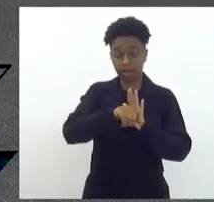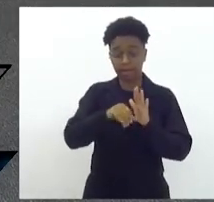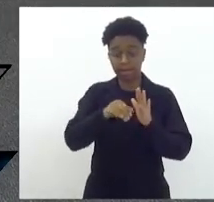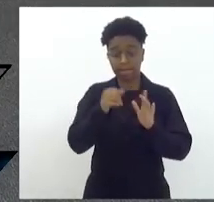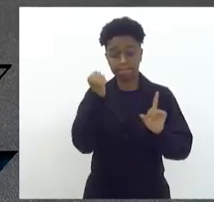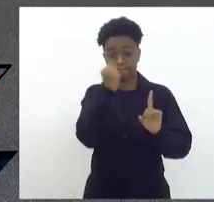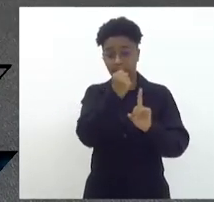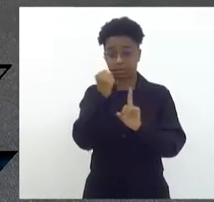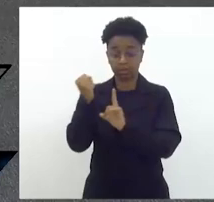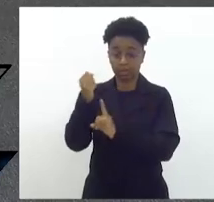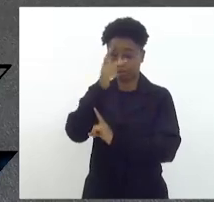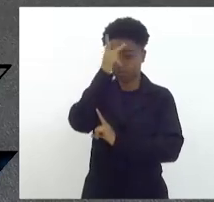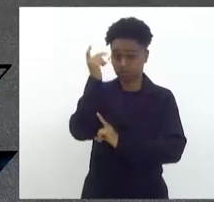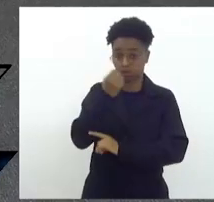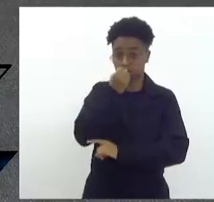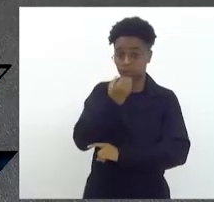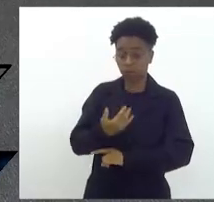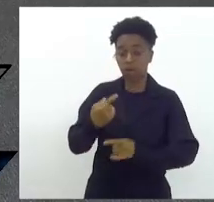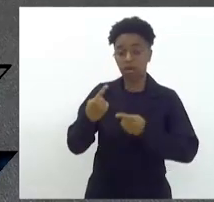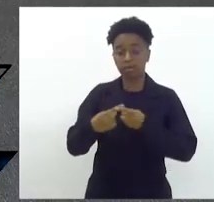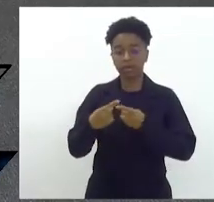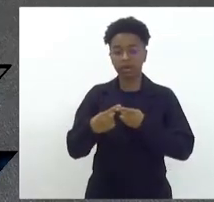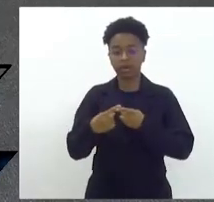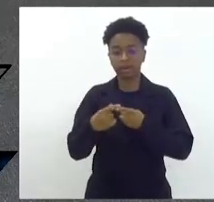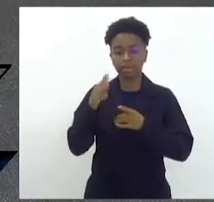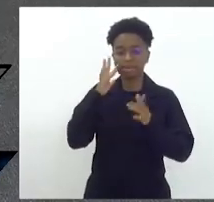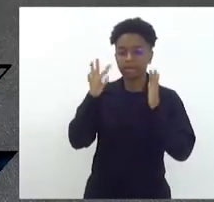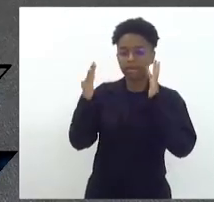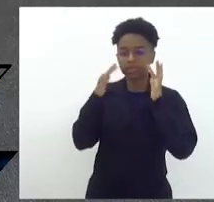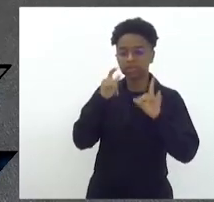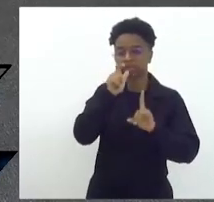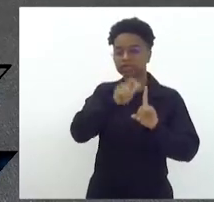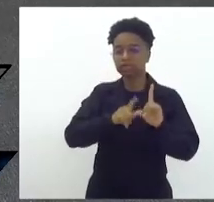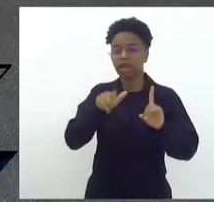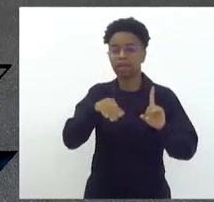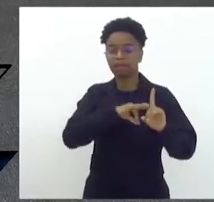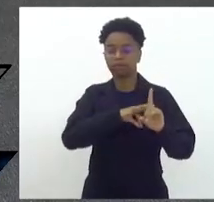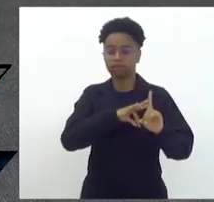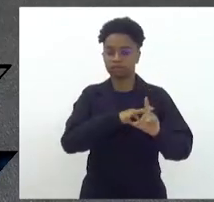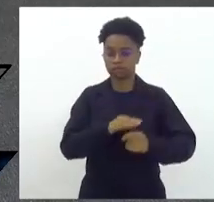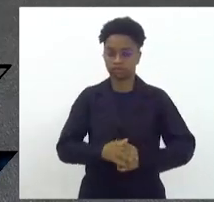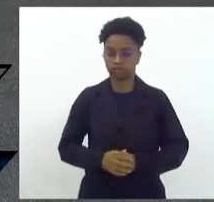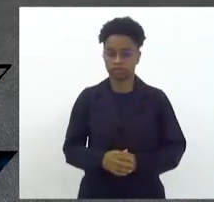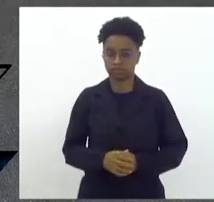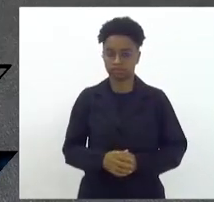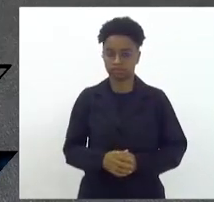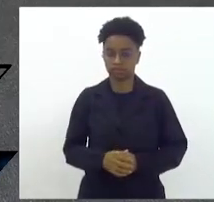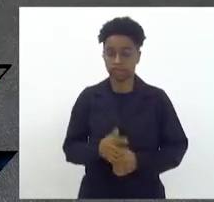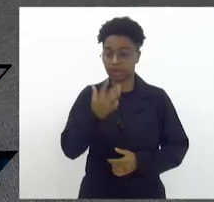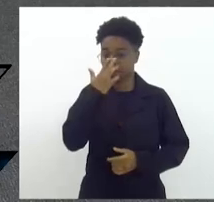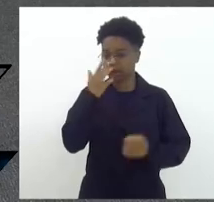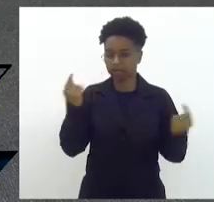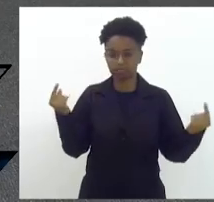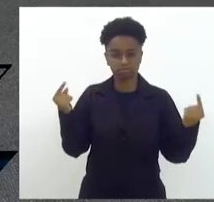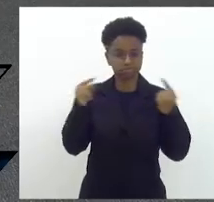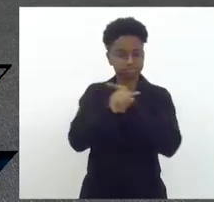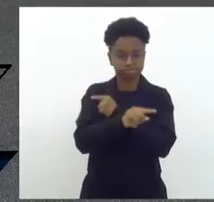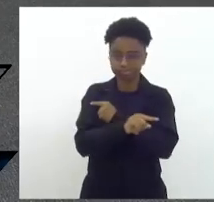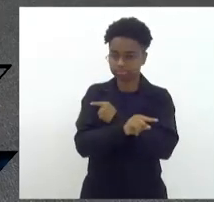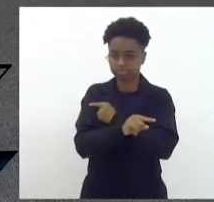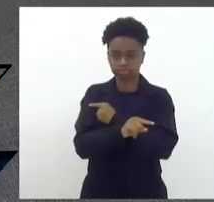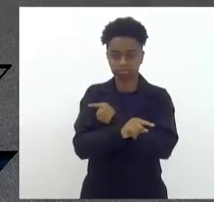a vida de um cidadão de bem por supostamente ser um policial é o poste mijando